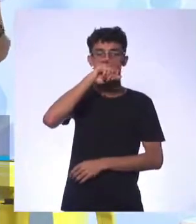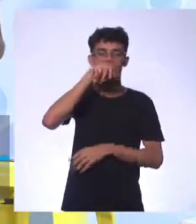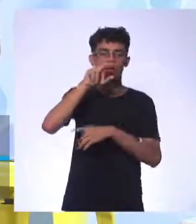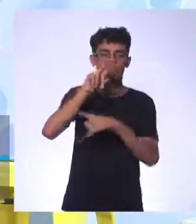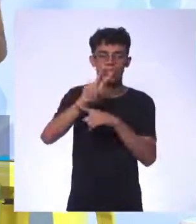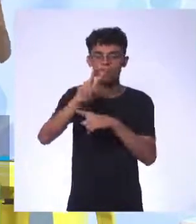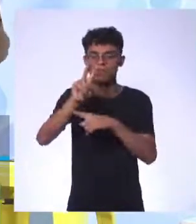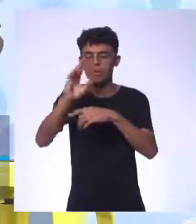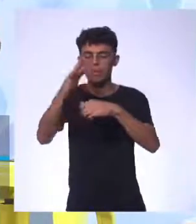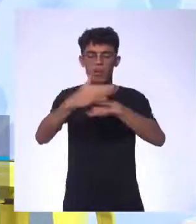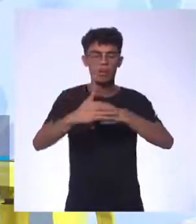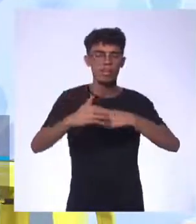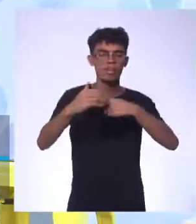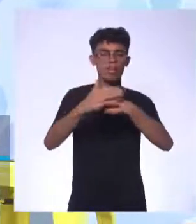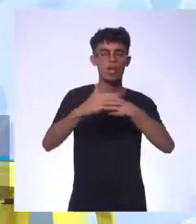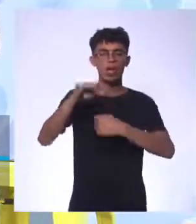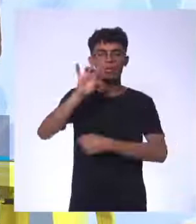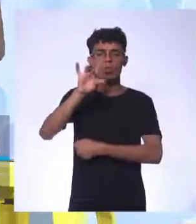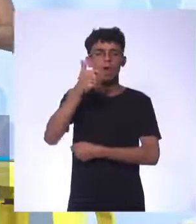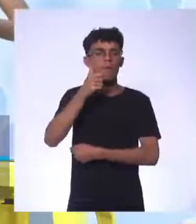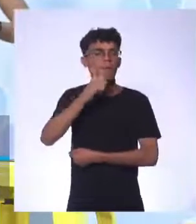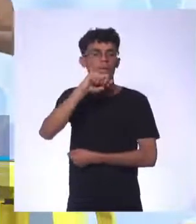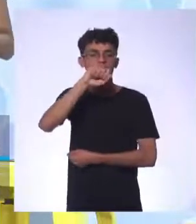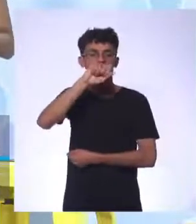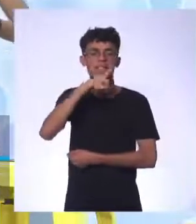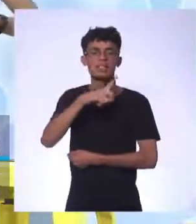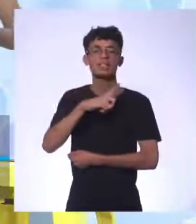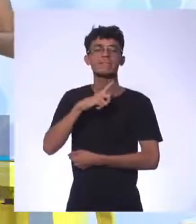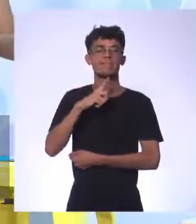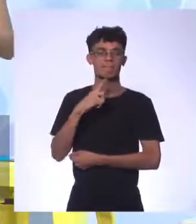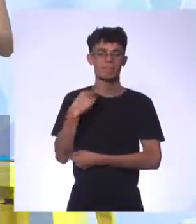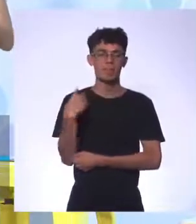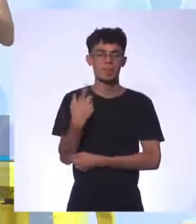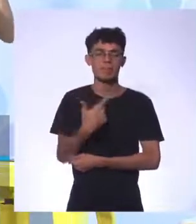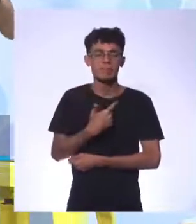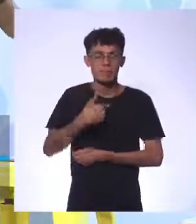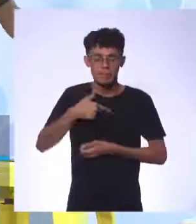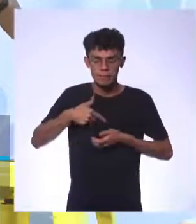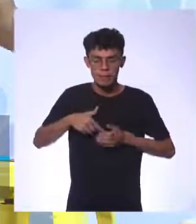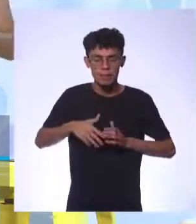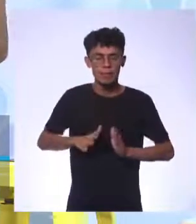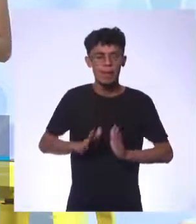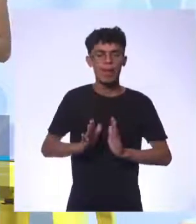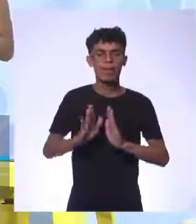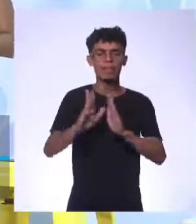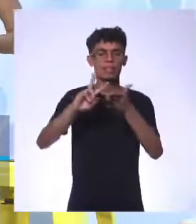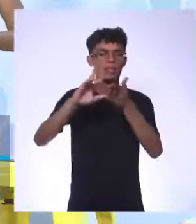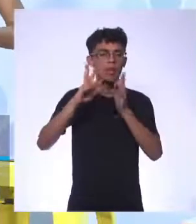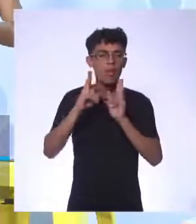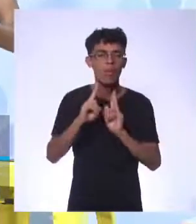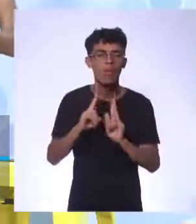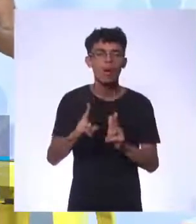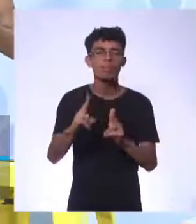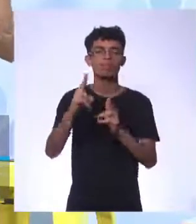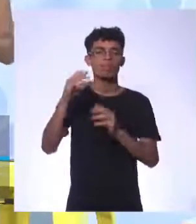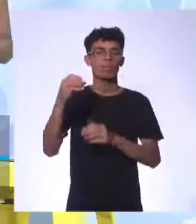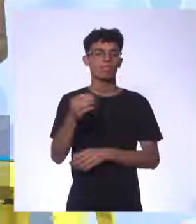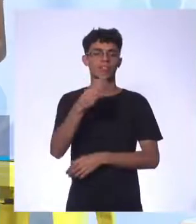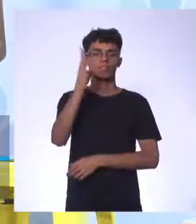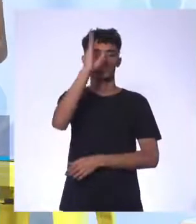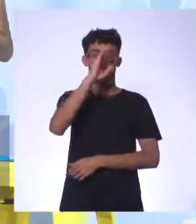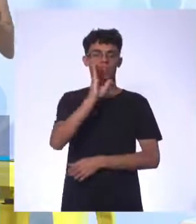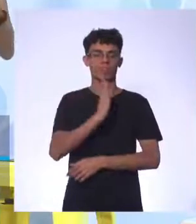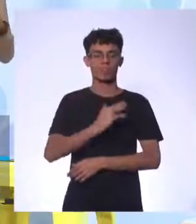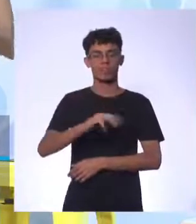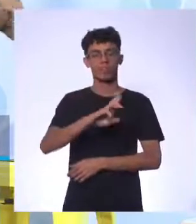muito carinho, só o carinho que uma mãe pode ter, nós estamos dando à luz ao novo Brasil, né? O Brasil